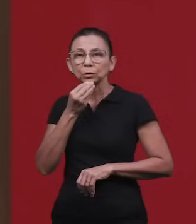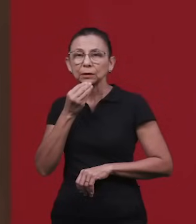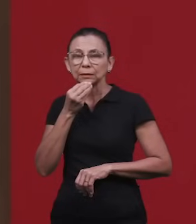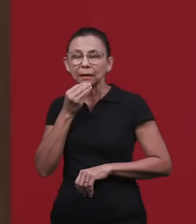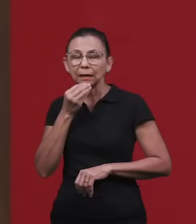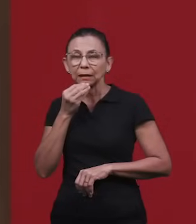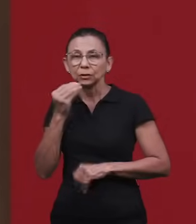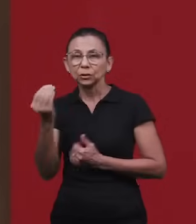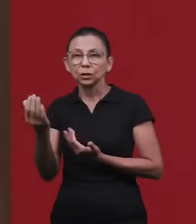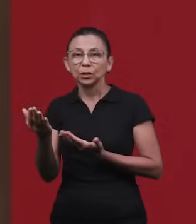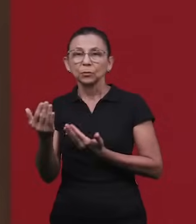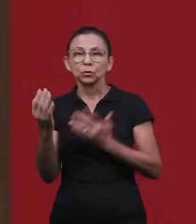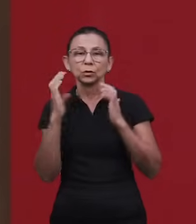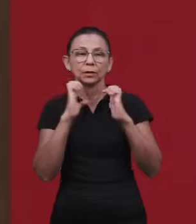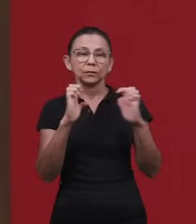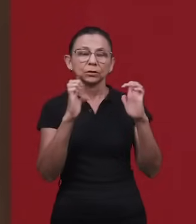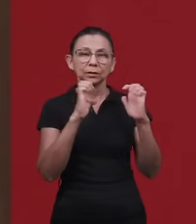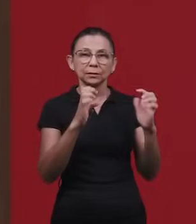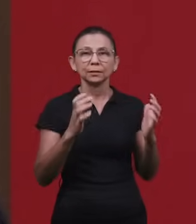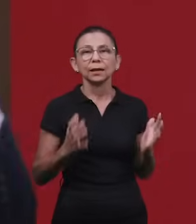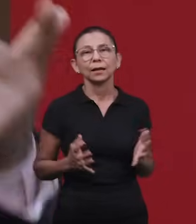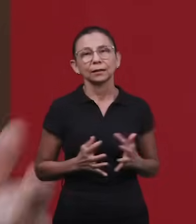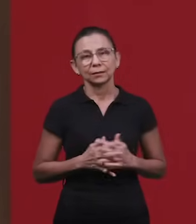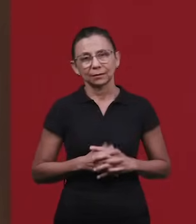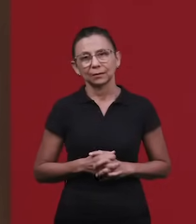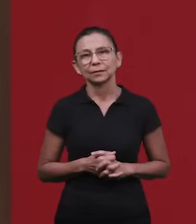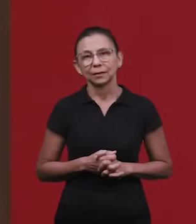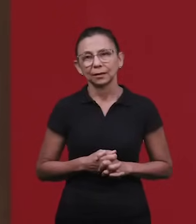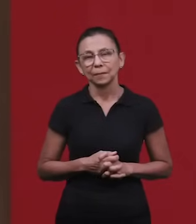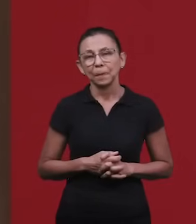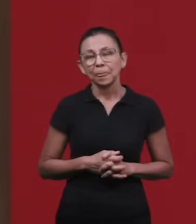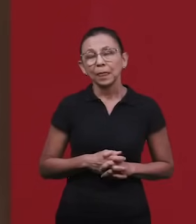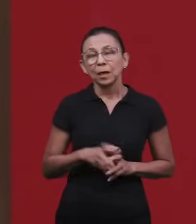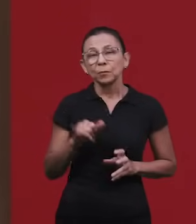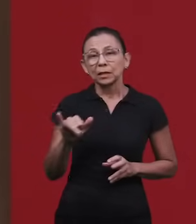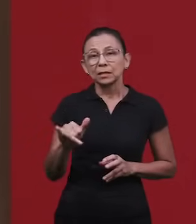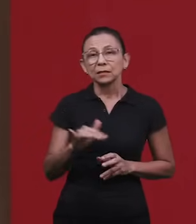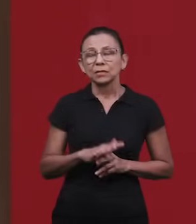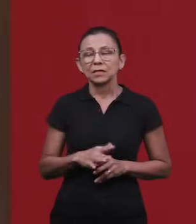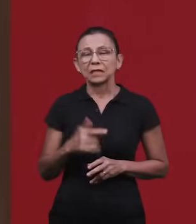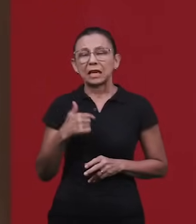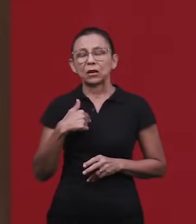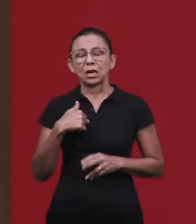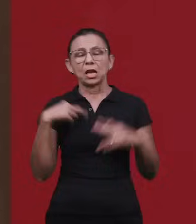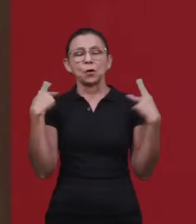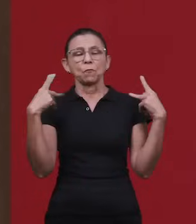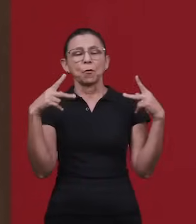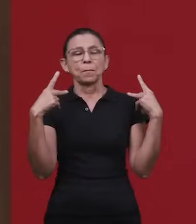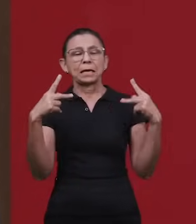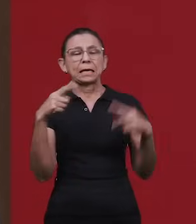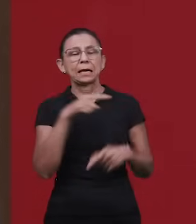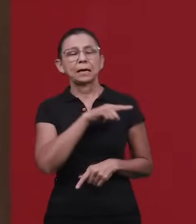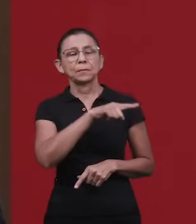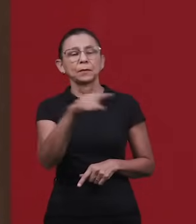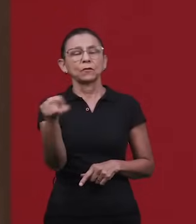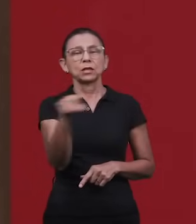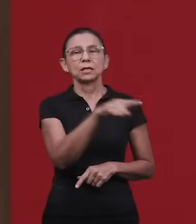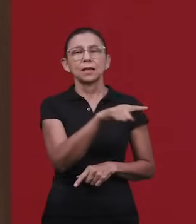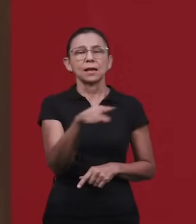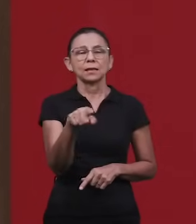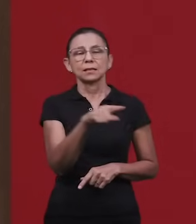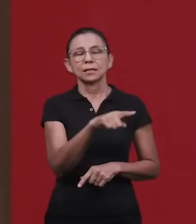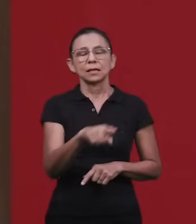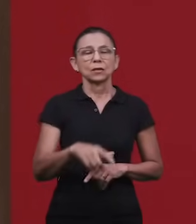para vocês aqui, não, eu estou almoçando agora, eu estou fazendo barba, eu estou saindo para o serviço. Não, se você, o seu propósito, primeiro, você vai se edificar,